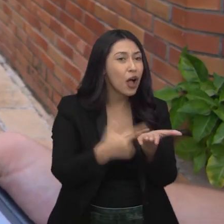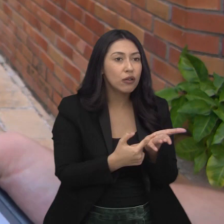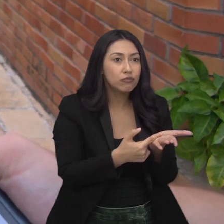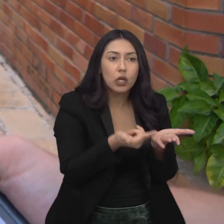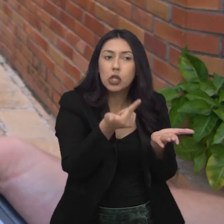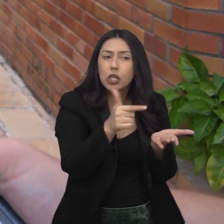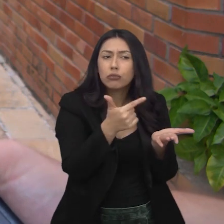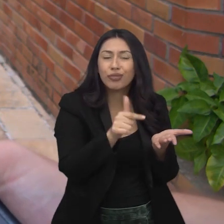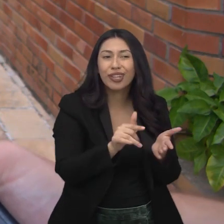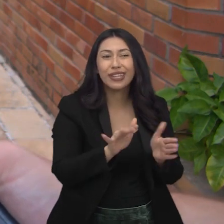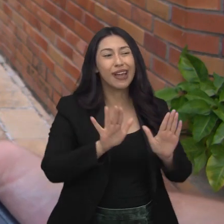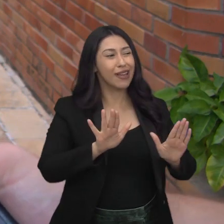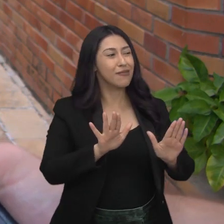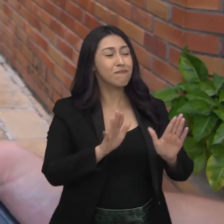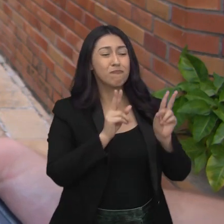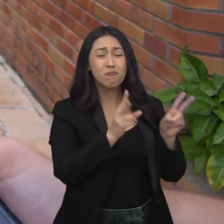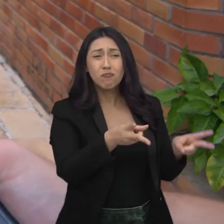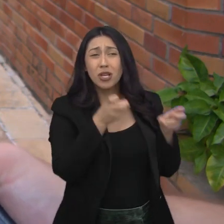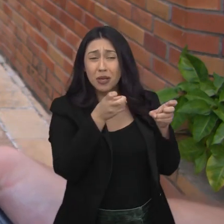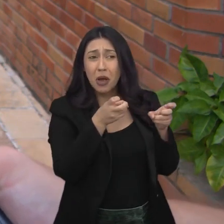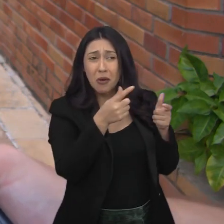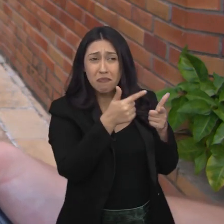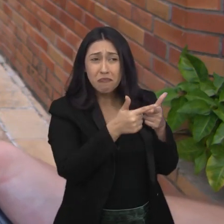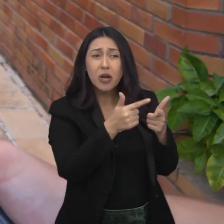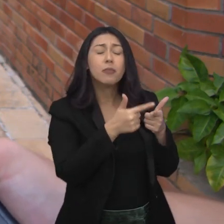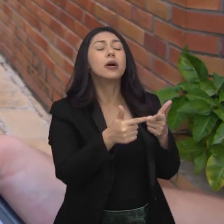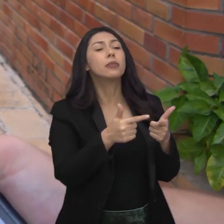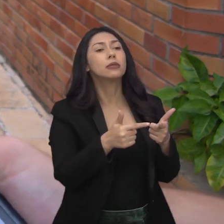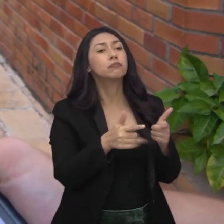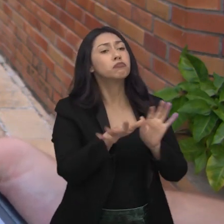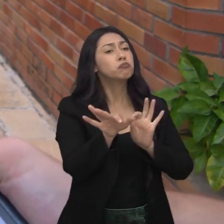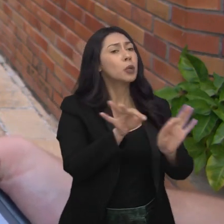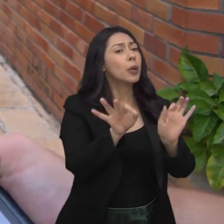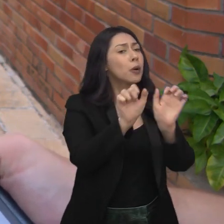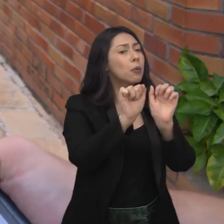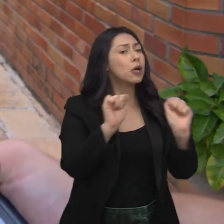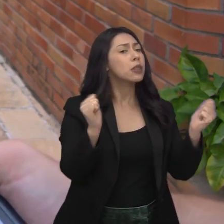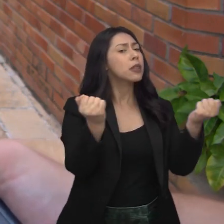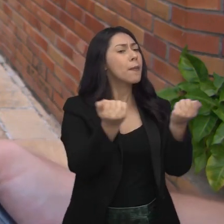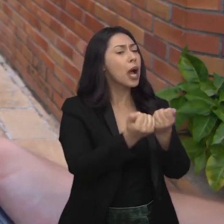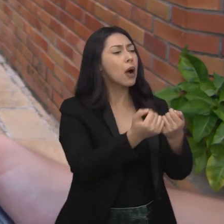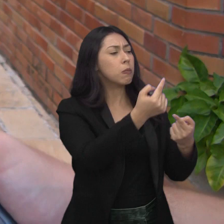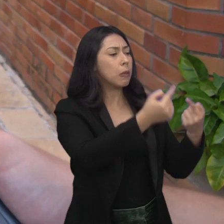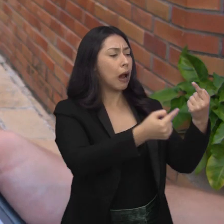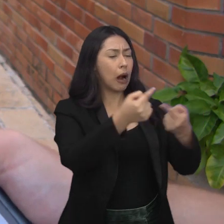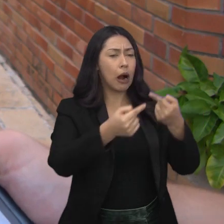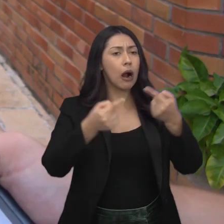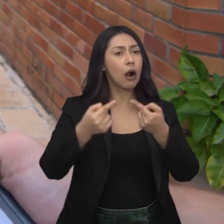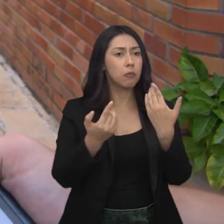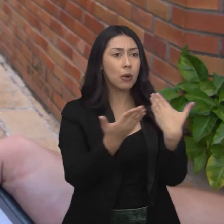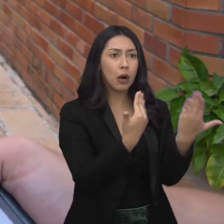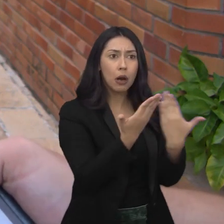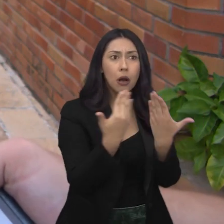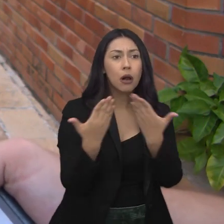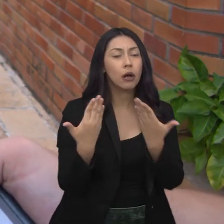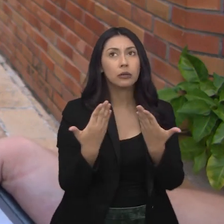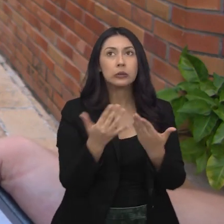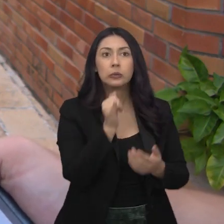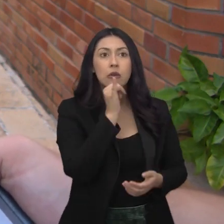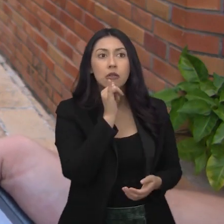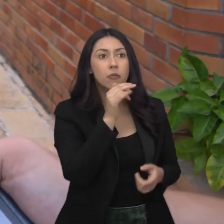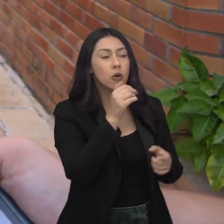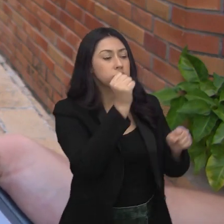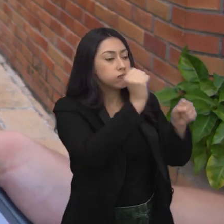mas surgiu, aí se faz uma assembleia, discute aquele assunto, né, para